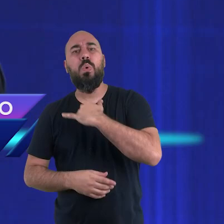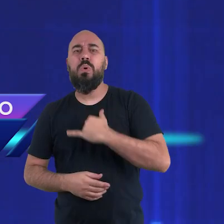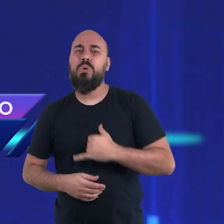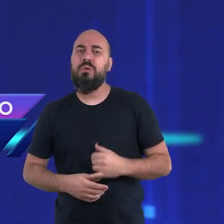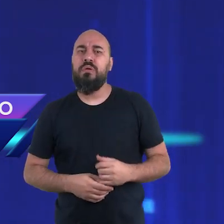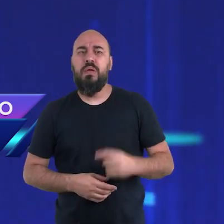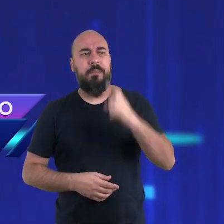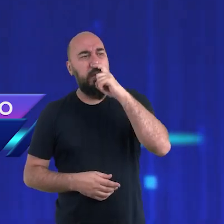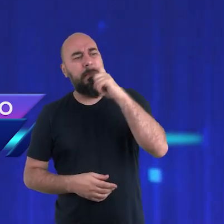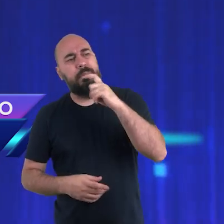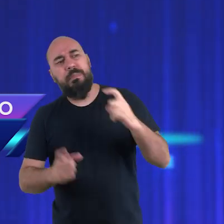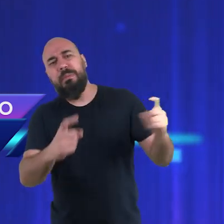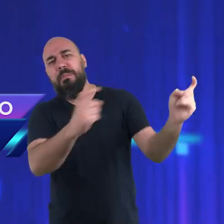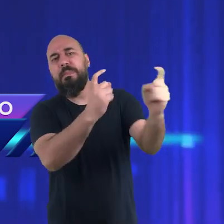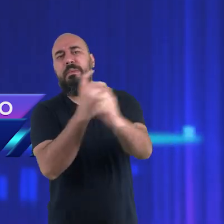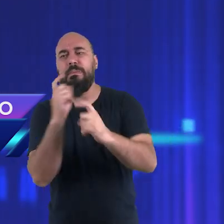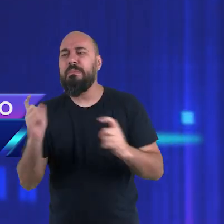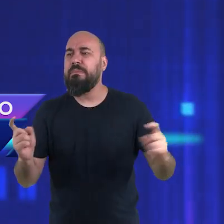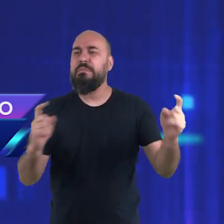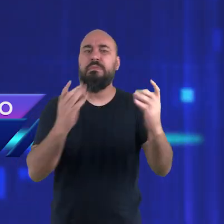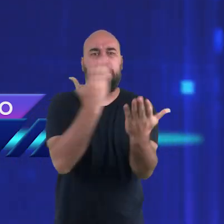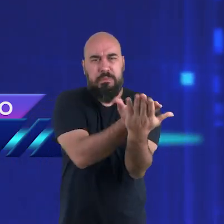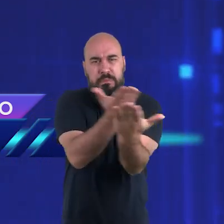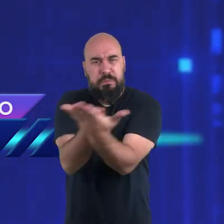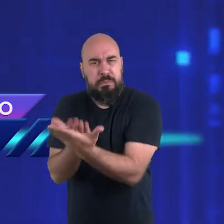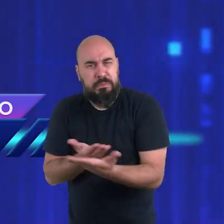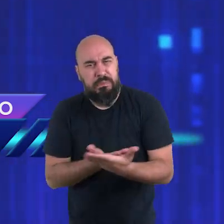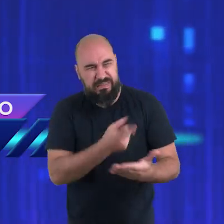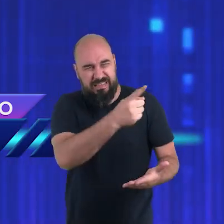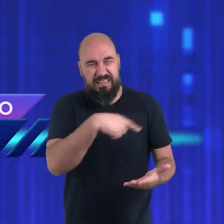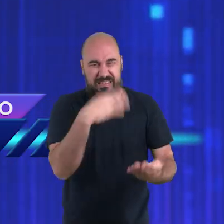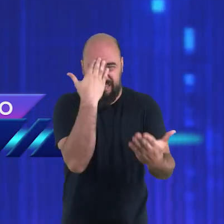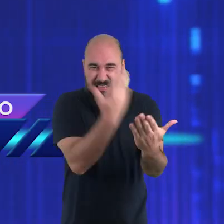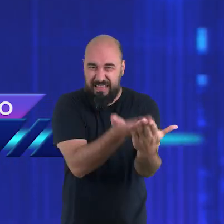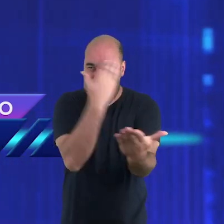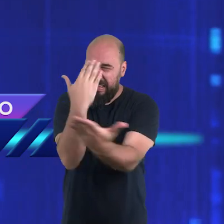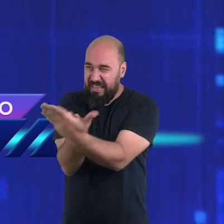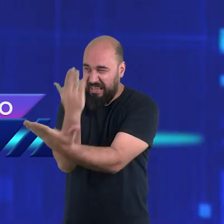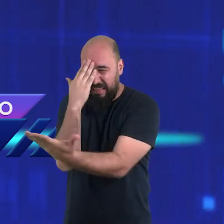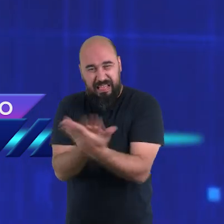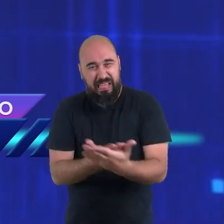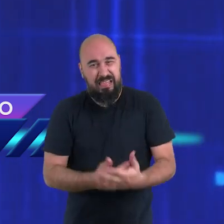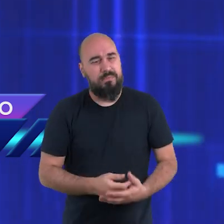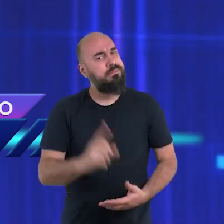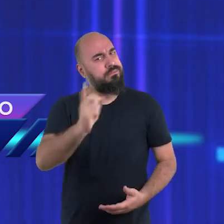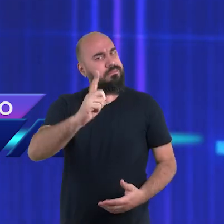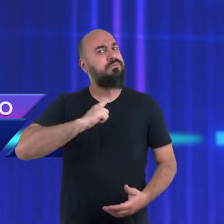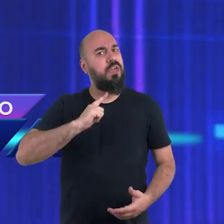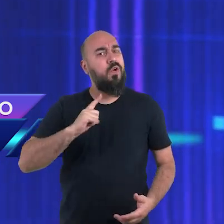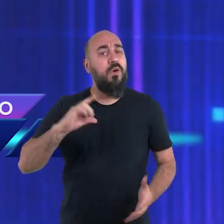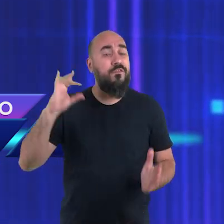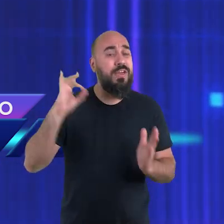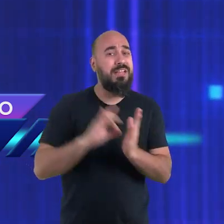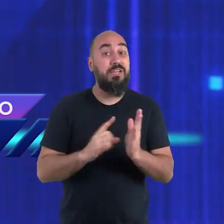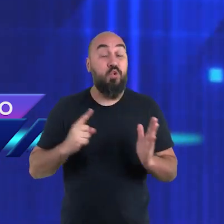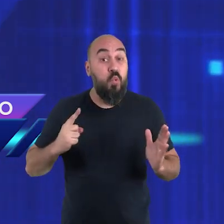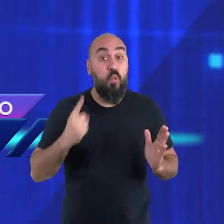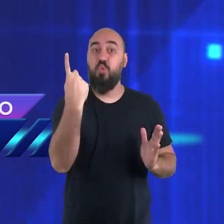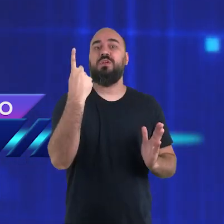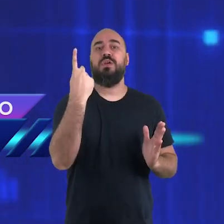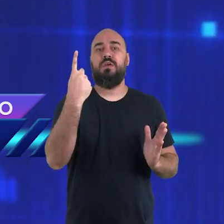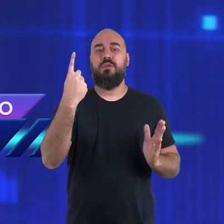Existem muitas verdades. Cada um encontra a sua verdade. Não é bem assim. Existe sim uma verdade única e